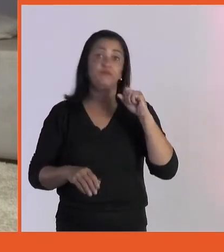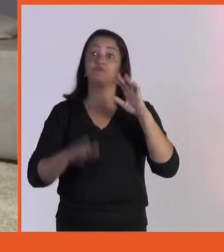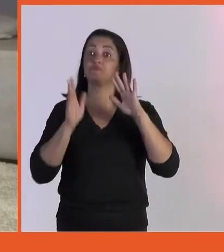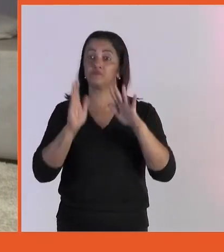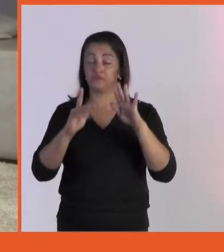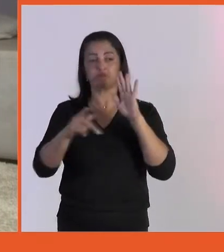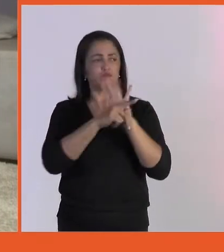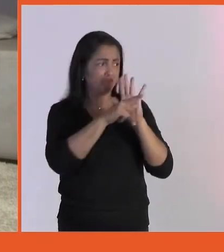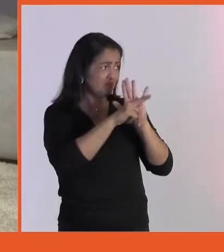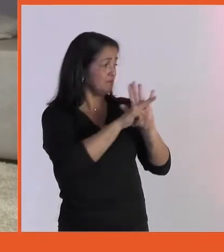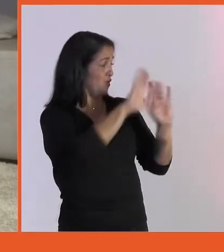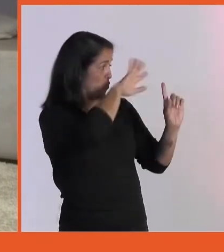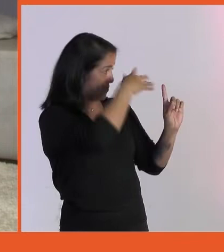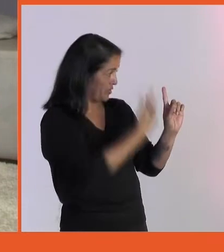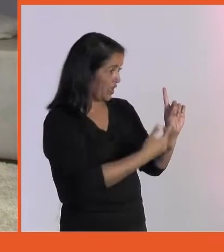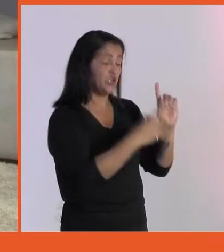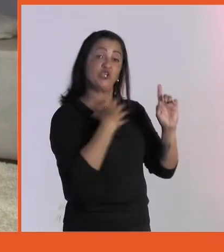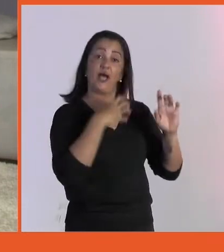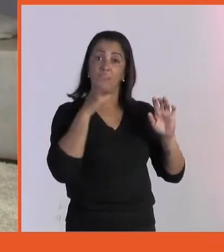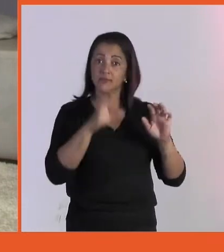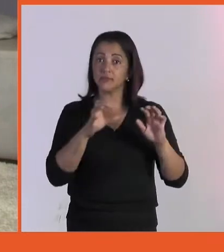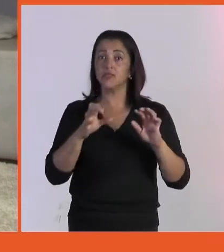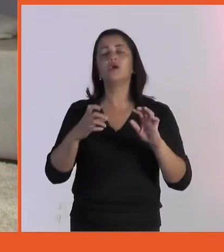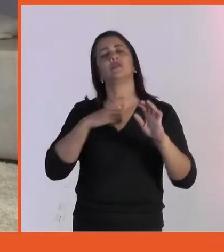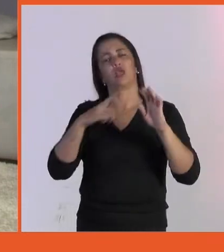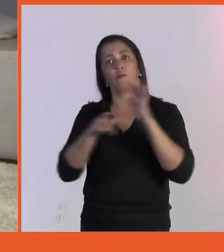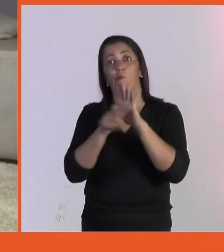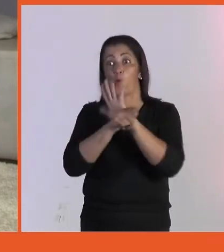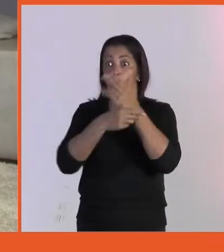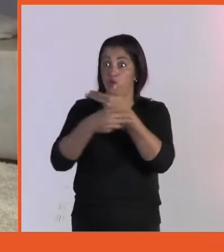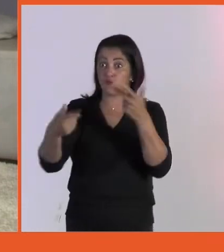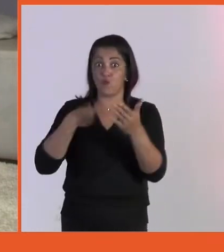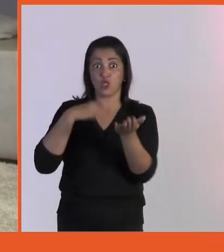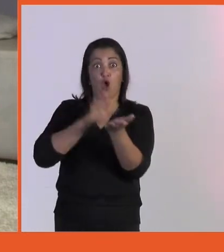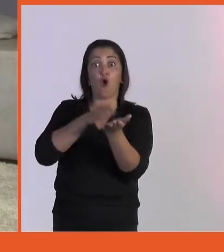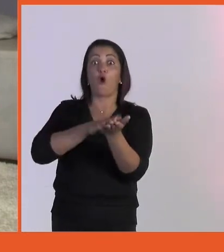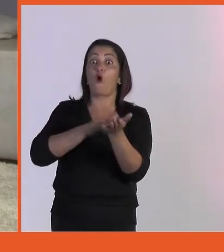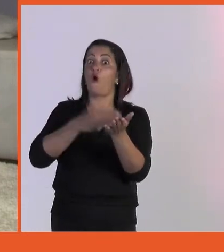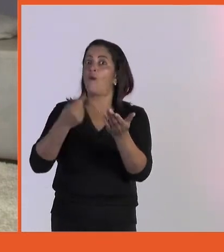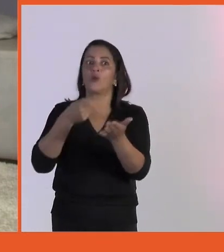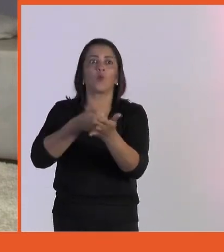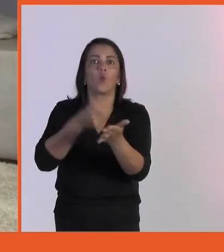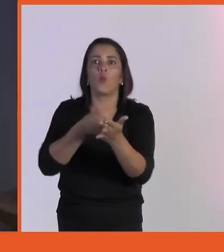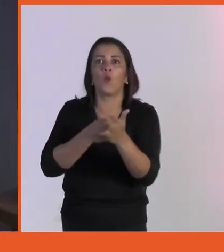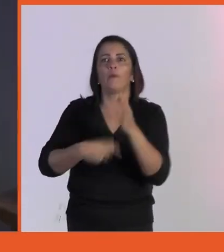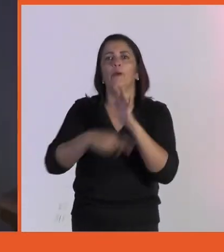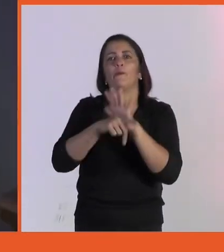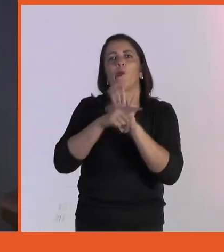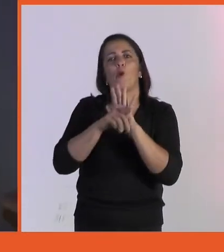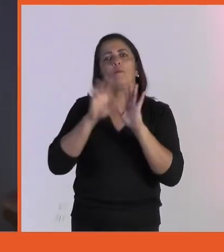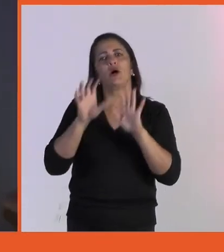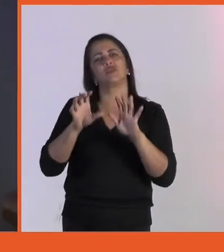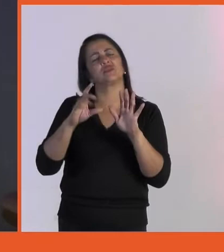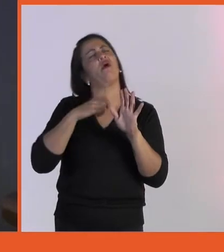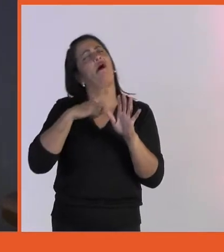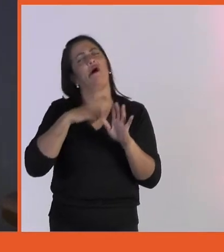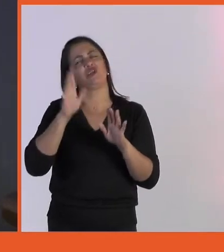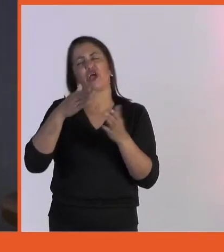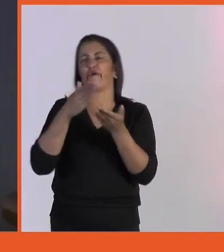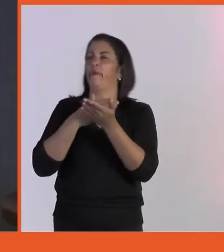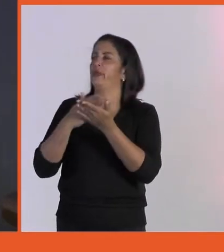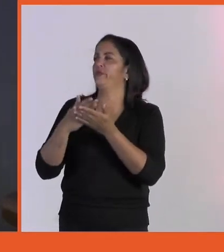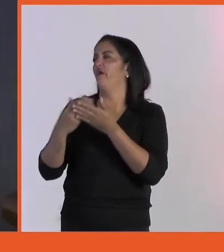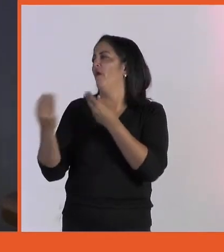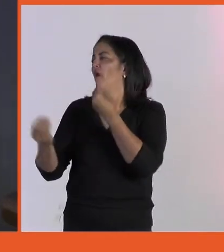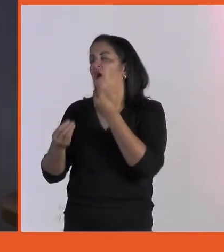comunidade também, né, te cobra das coisas, sim, né? Sim. Horrores. Tem que falar. Pô, às vezes eu acordo com uma ressaca, nossa, já começa, dá 10h30 da manhã,